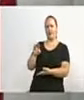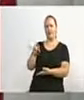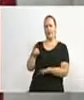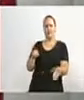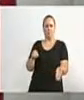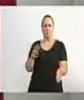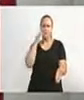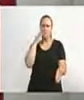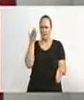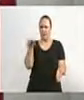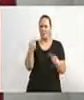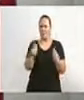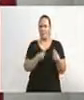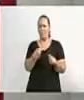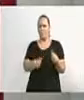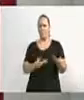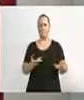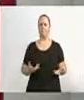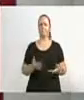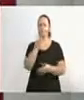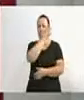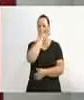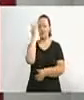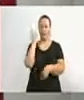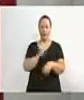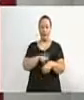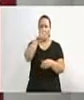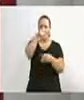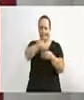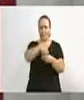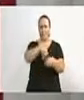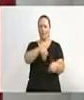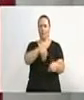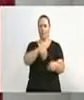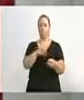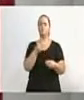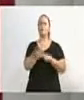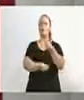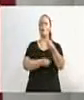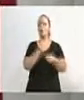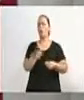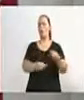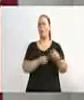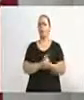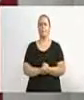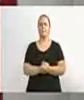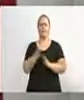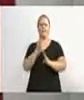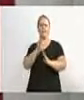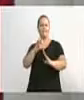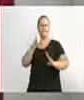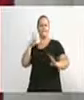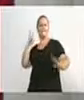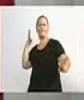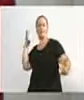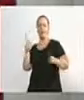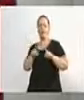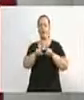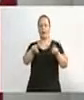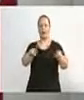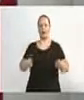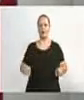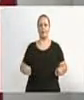estamos falando. Porque o eleitor, na hora da eleição, é fila em comitê para pedir coisa. O vereador, o candidato